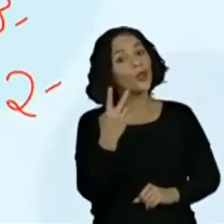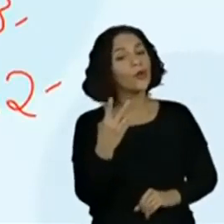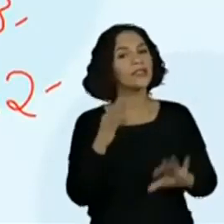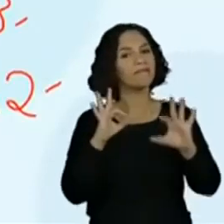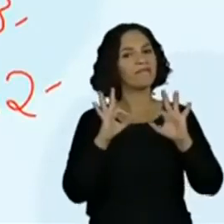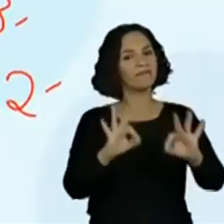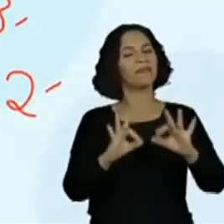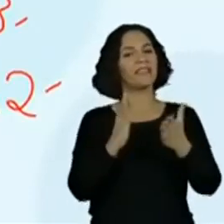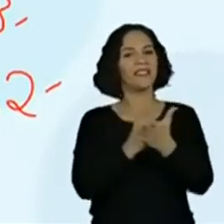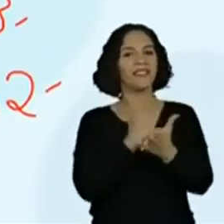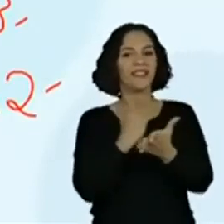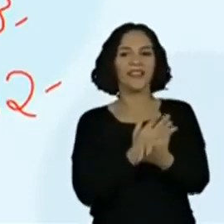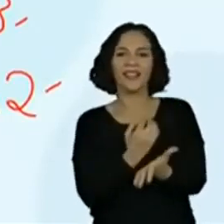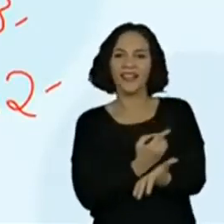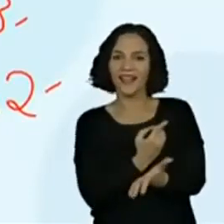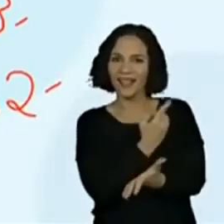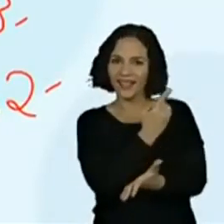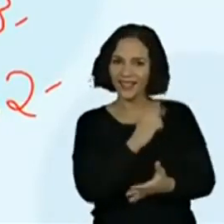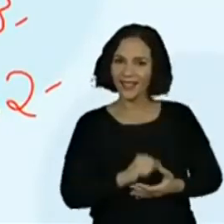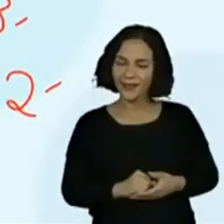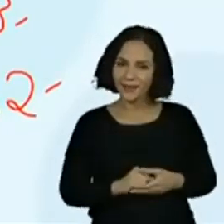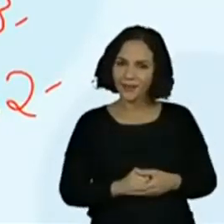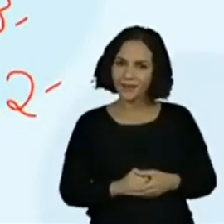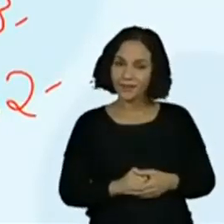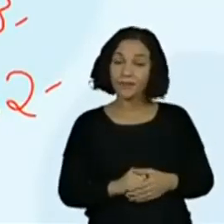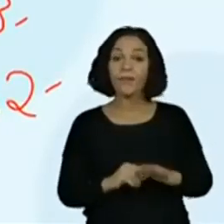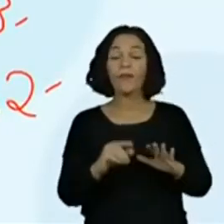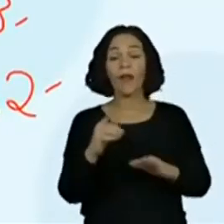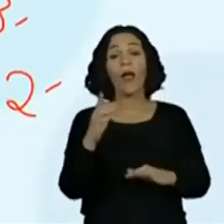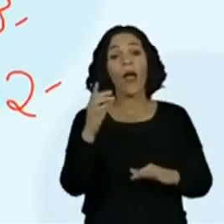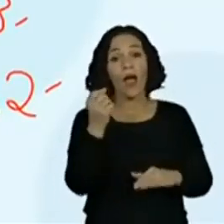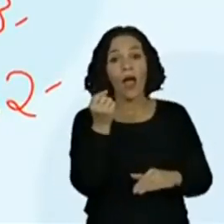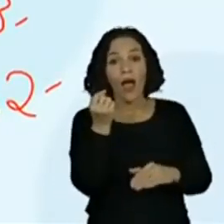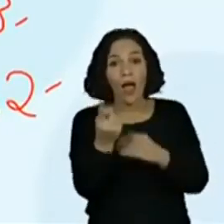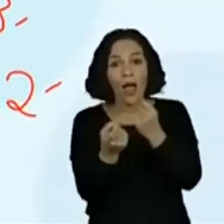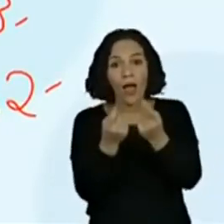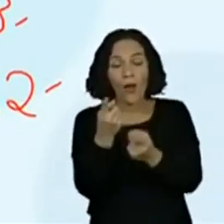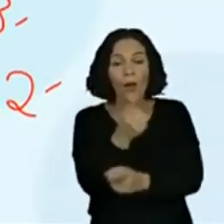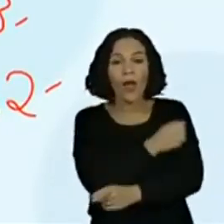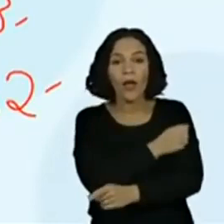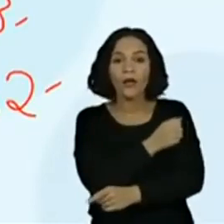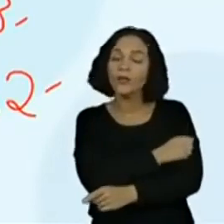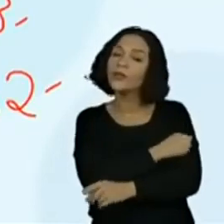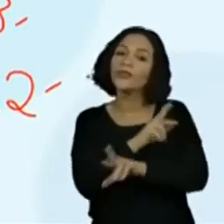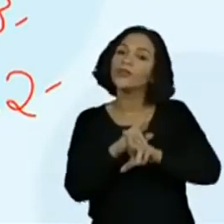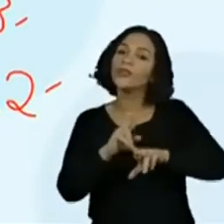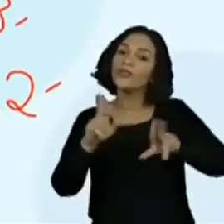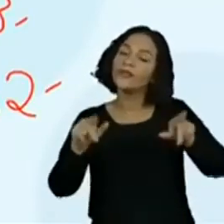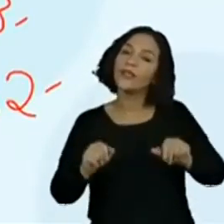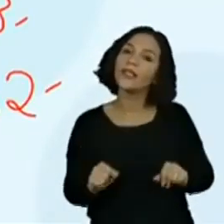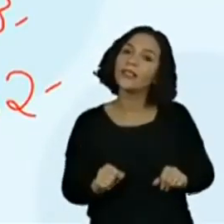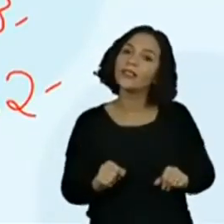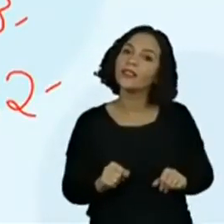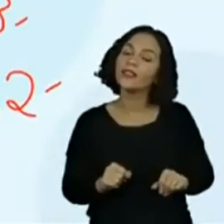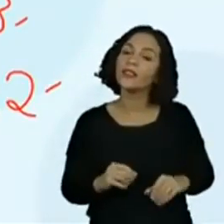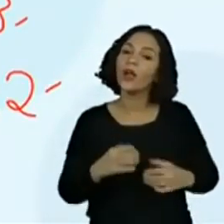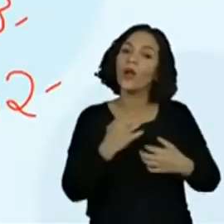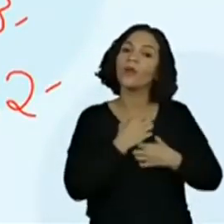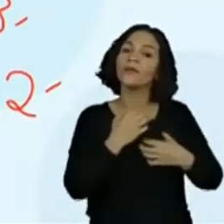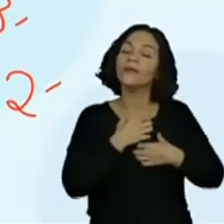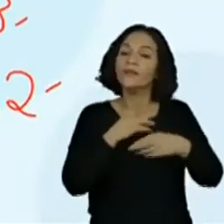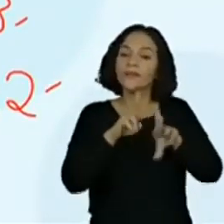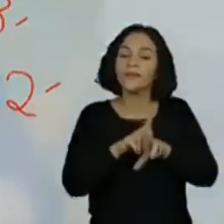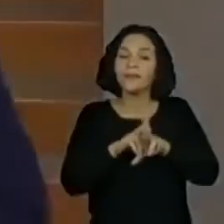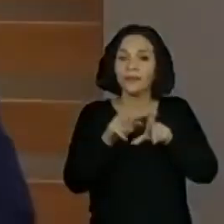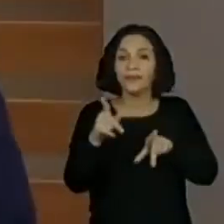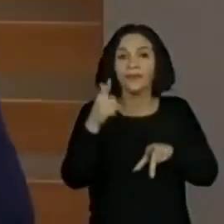12 cadernos. Tem gente que fez de outra maneira, professora Kelly. Não contou de 4 em 4. Tem gente